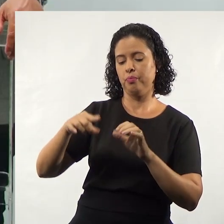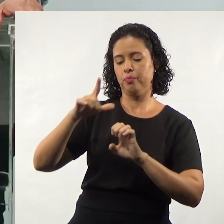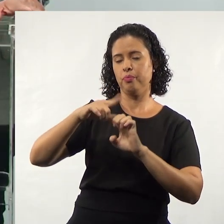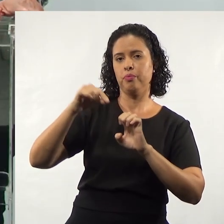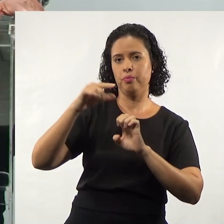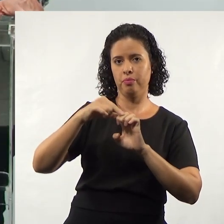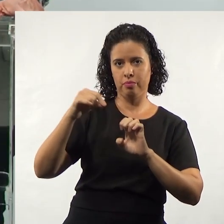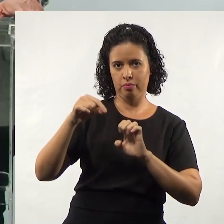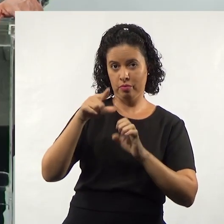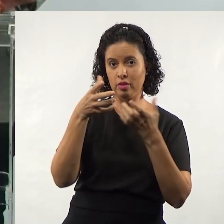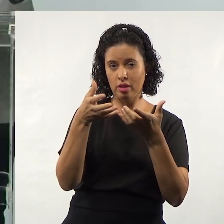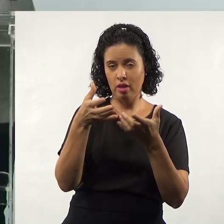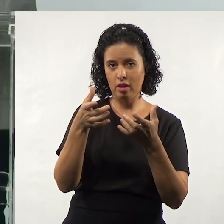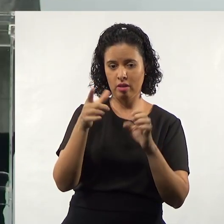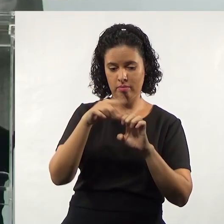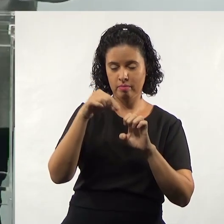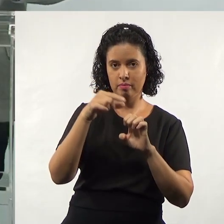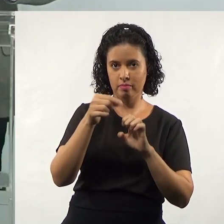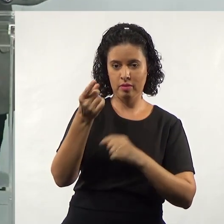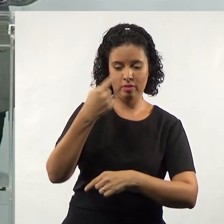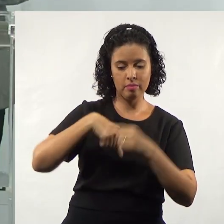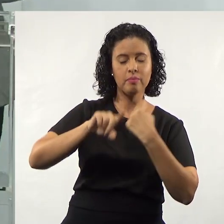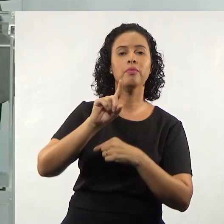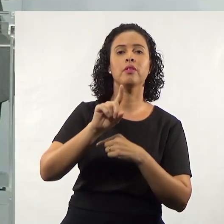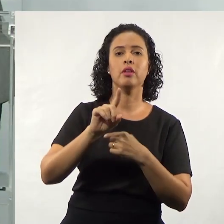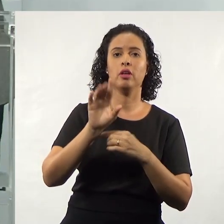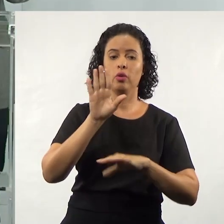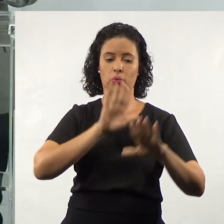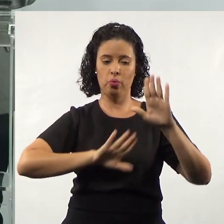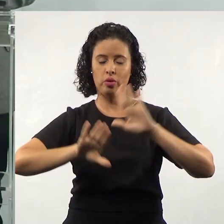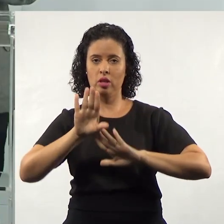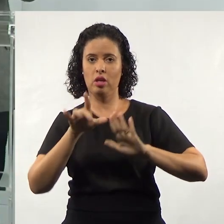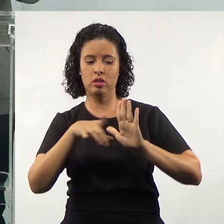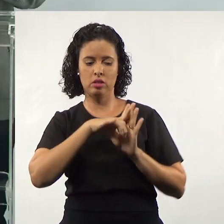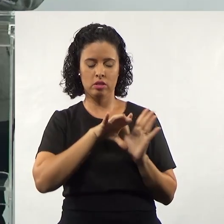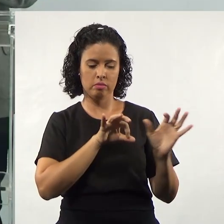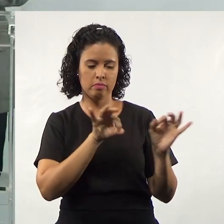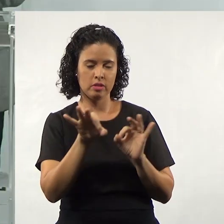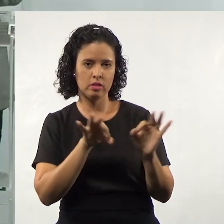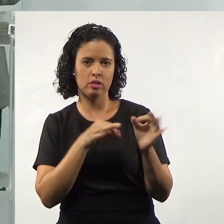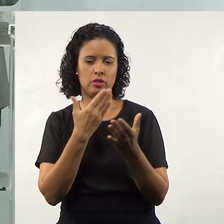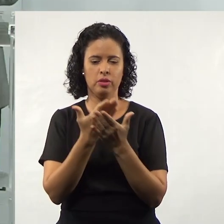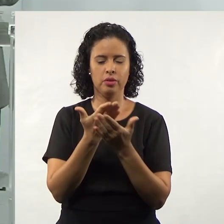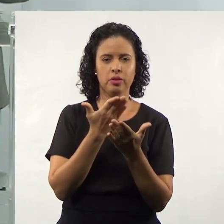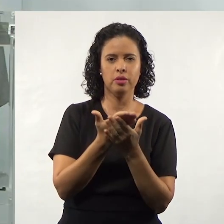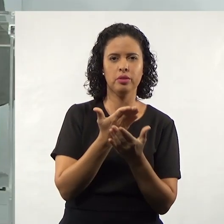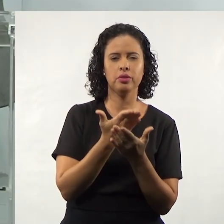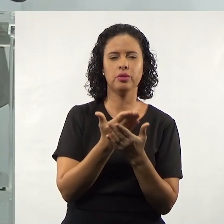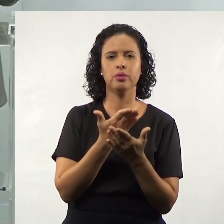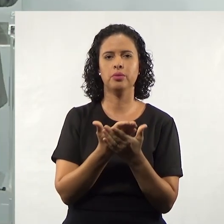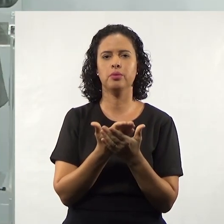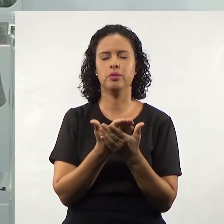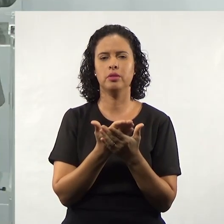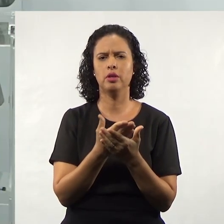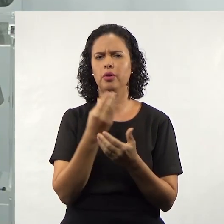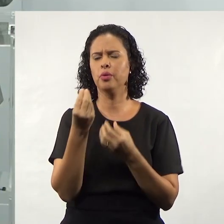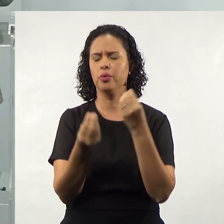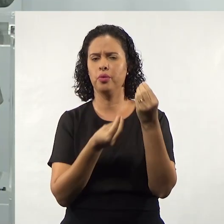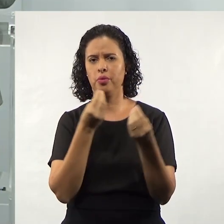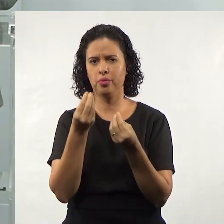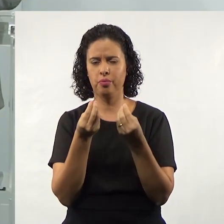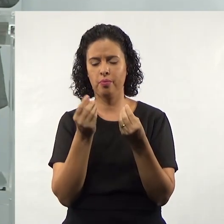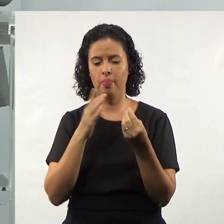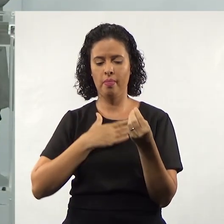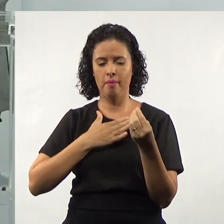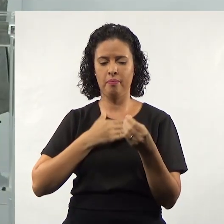E aí, tá a fim de empreender? Toma cuidado, tá bom? Vai lá, planeja, estuda, verifica certinho. Ah, o meu empreendimento ele não precisa